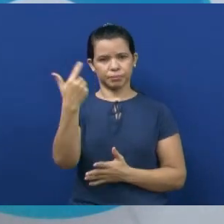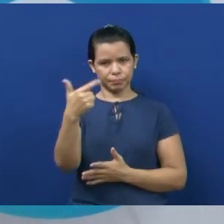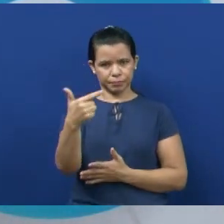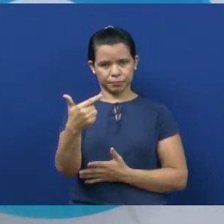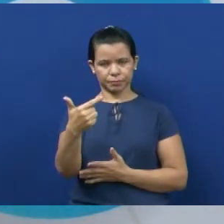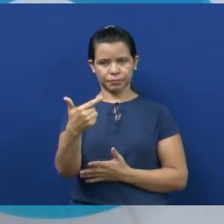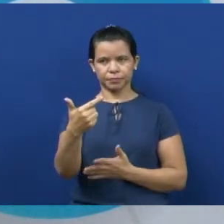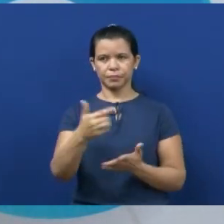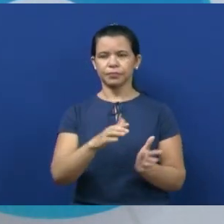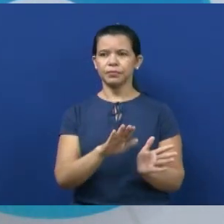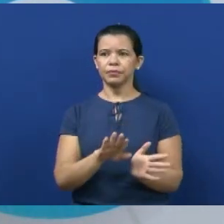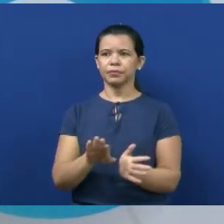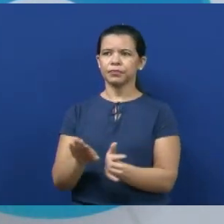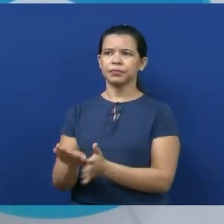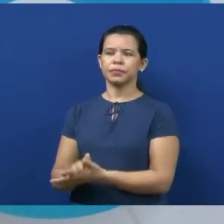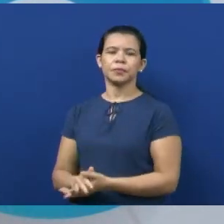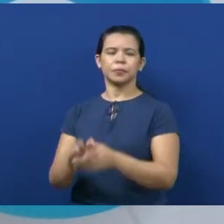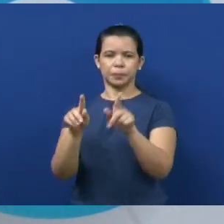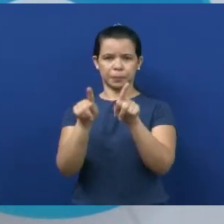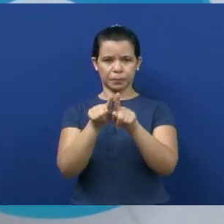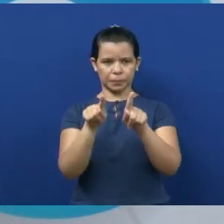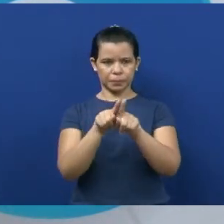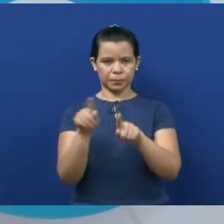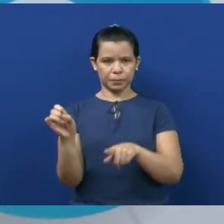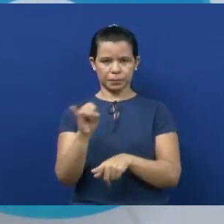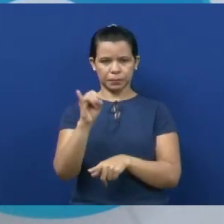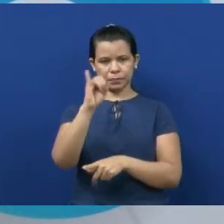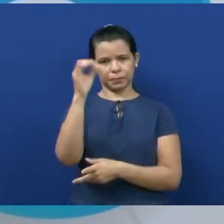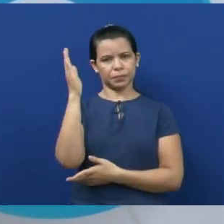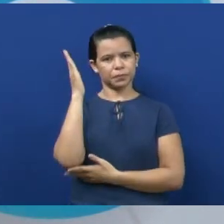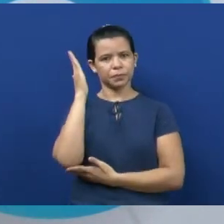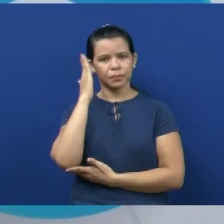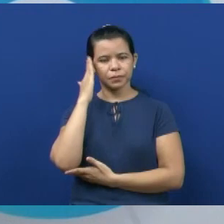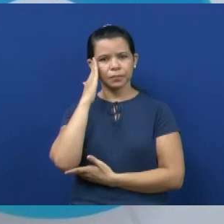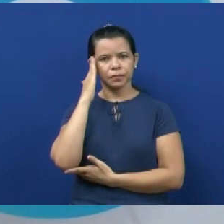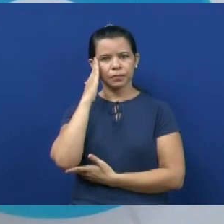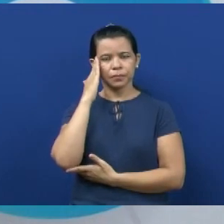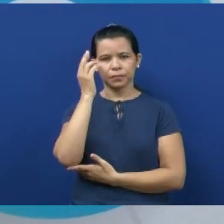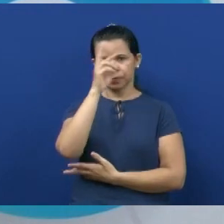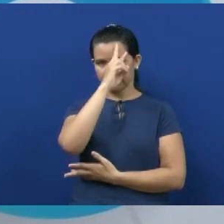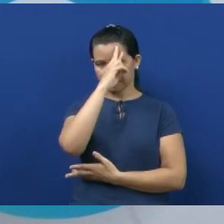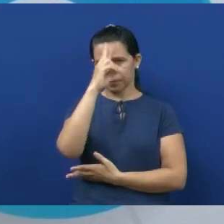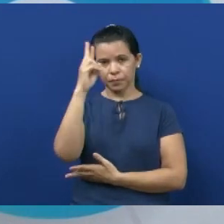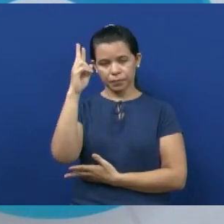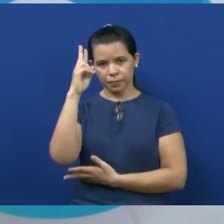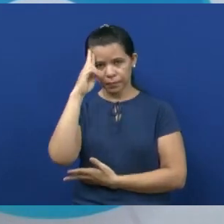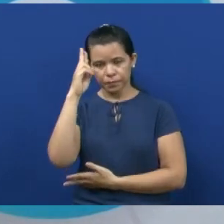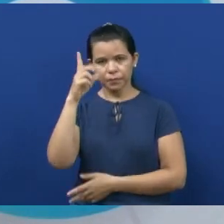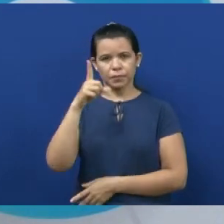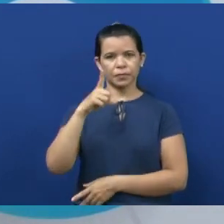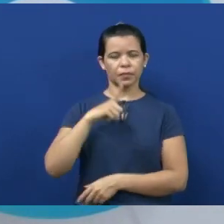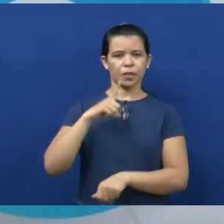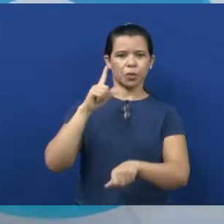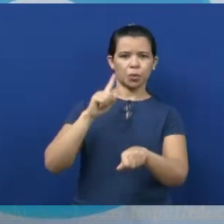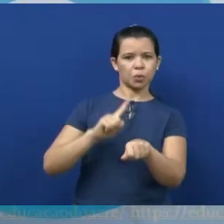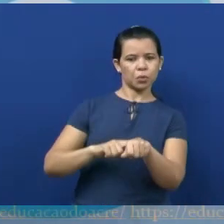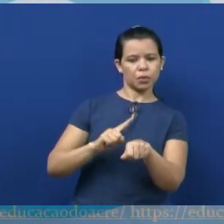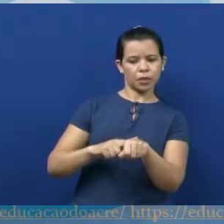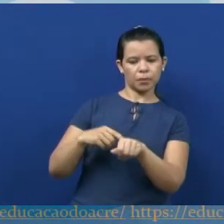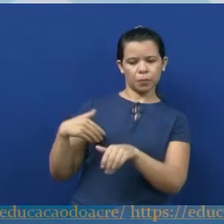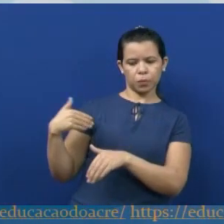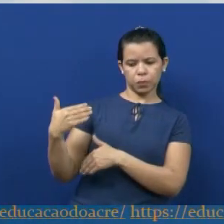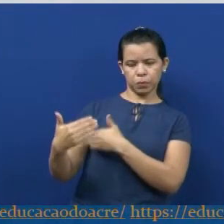olha só, é importante também entendermos que na história existe o quê? O tempo cronológico e o